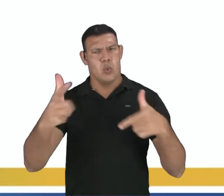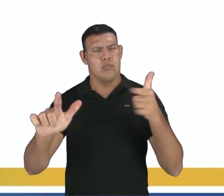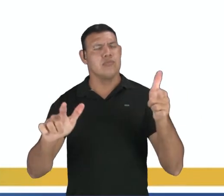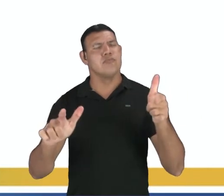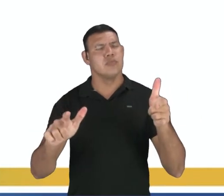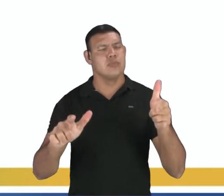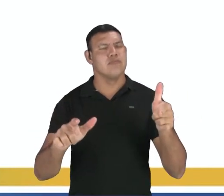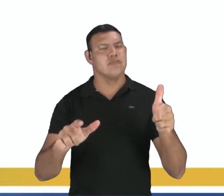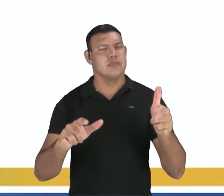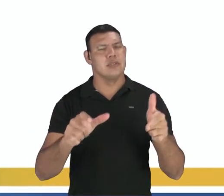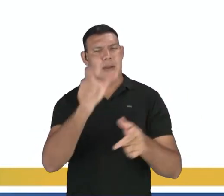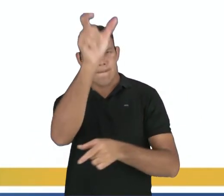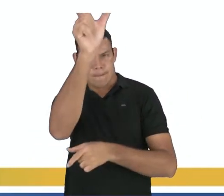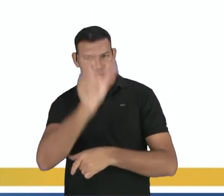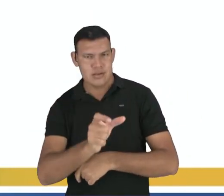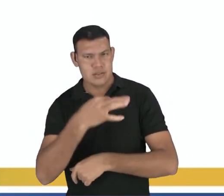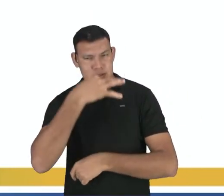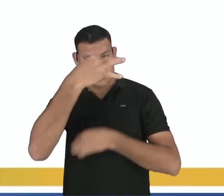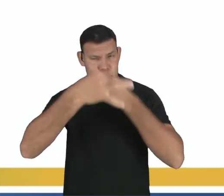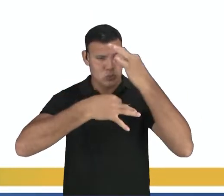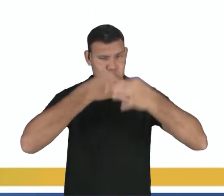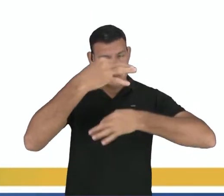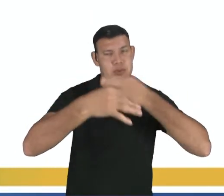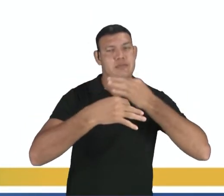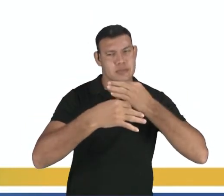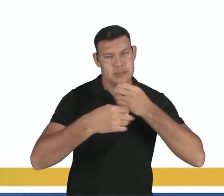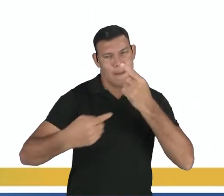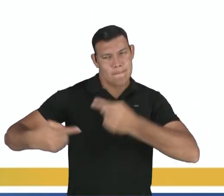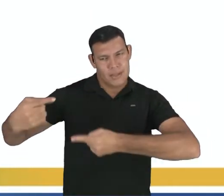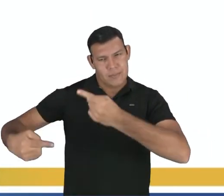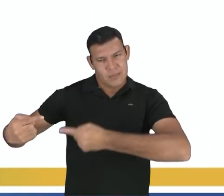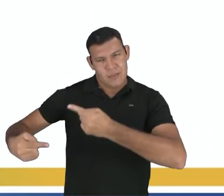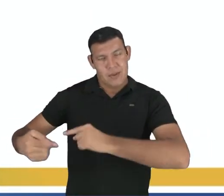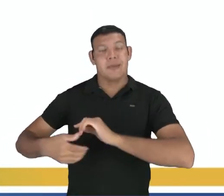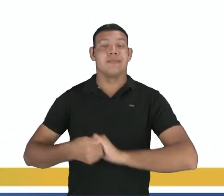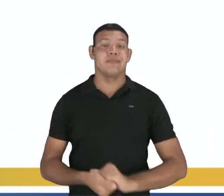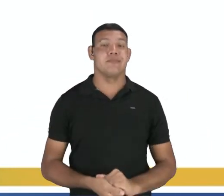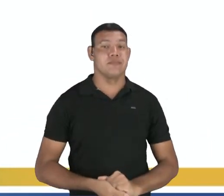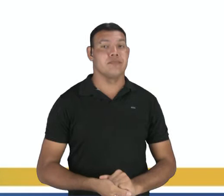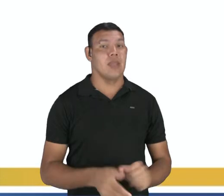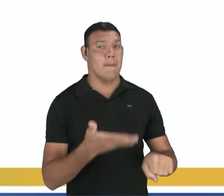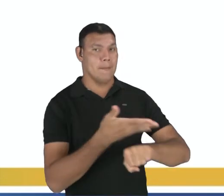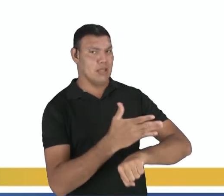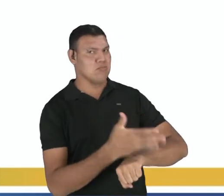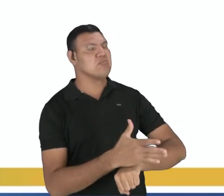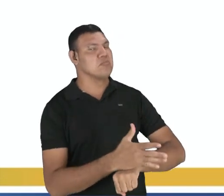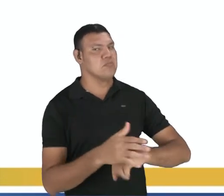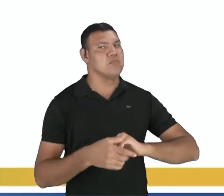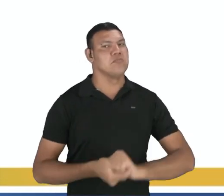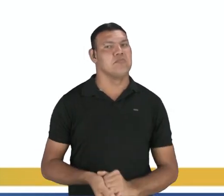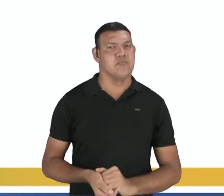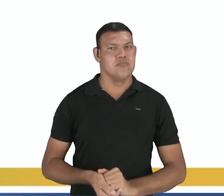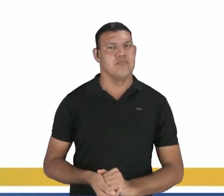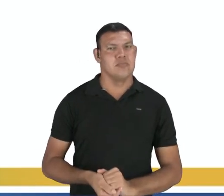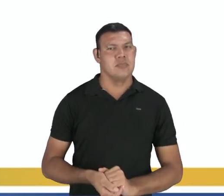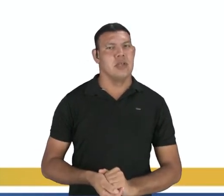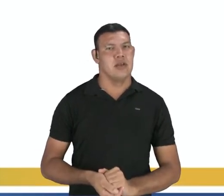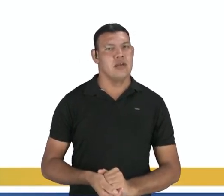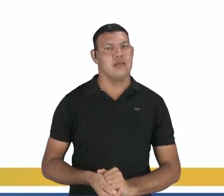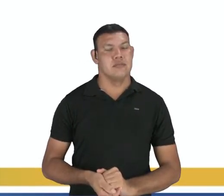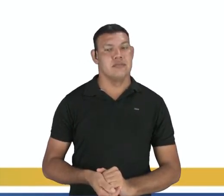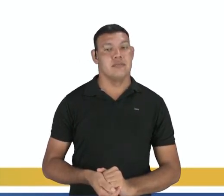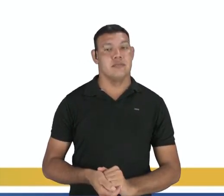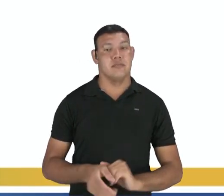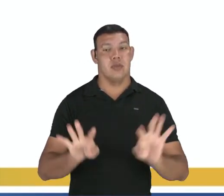suas opiniões sobre a qual deveriam ser essa política, né? Então, a participação efetiva é ser ouvido, né? Todo